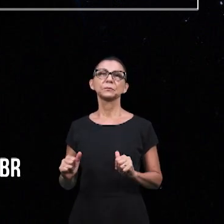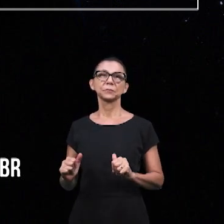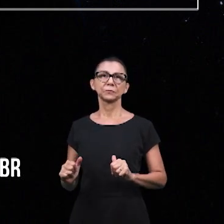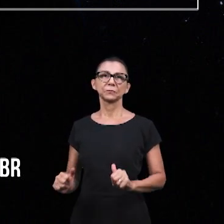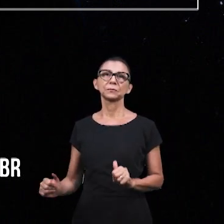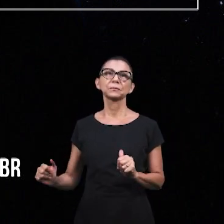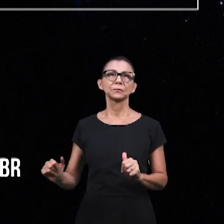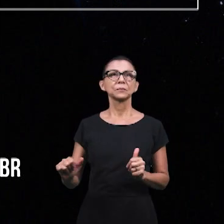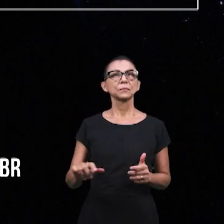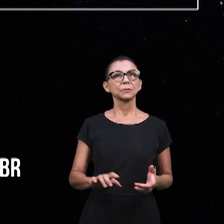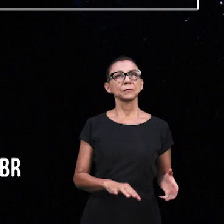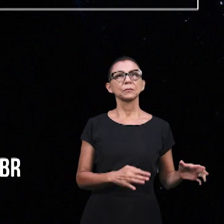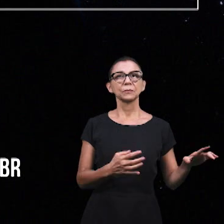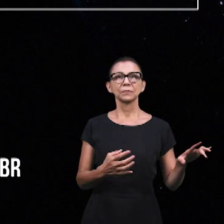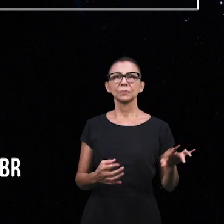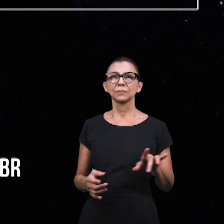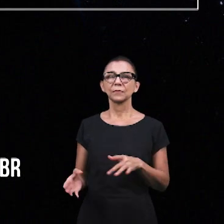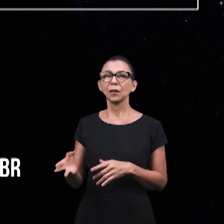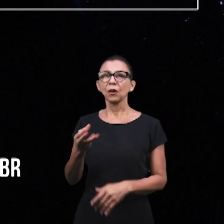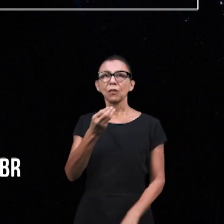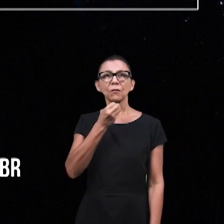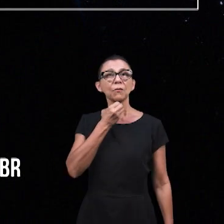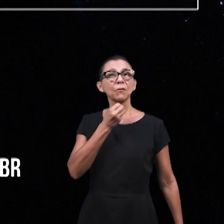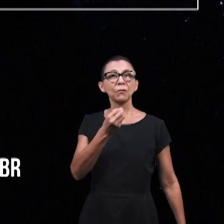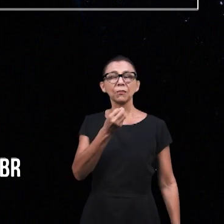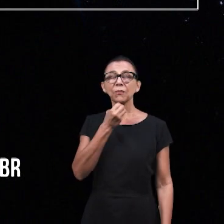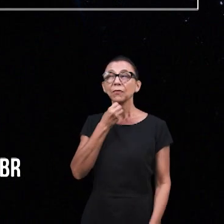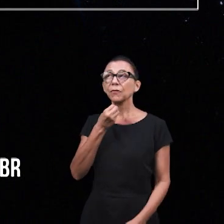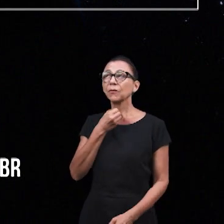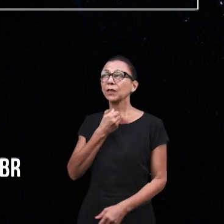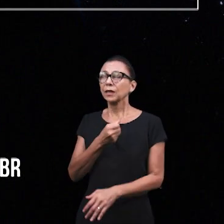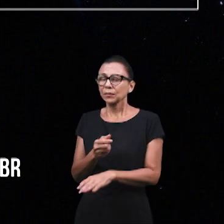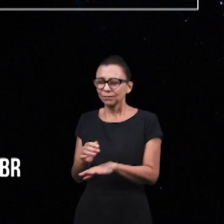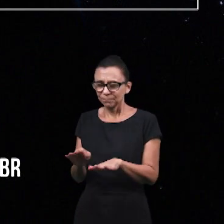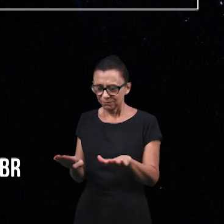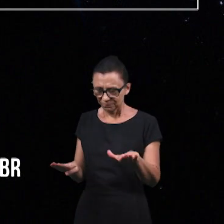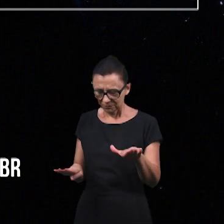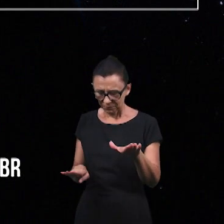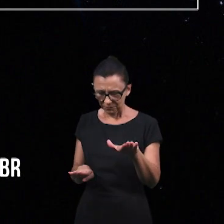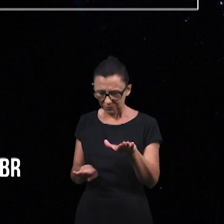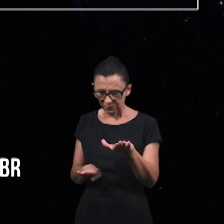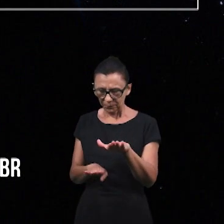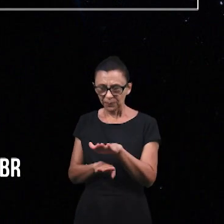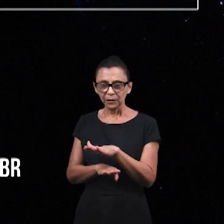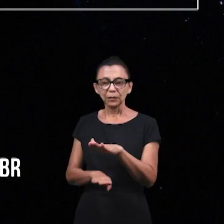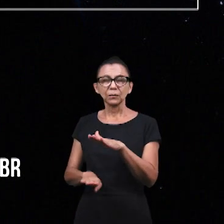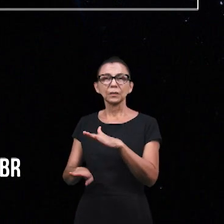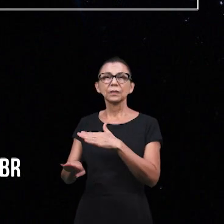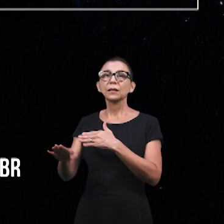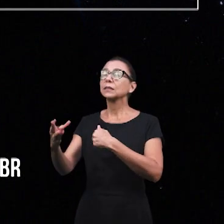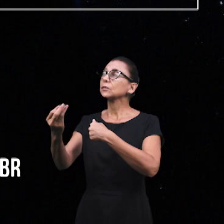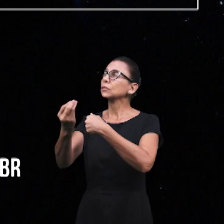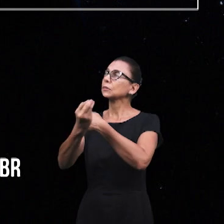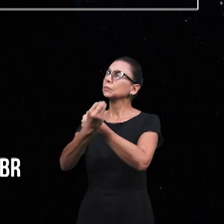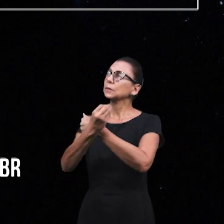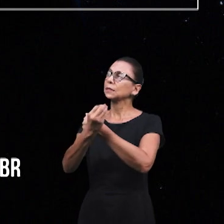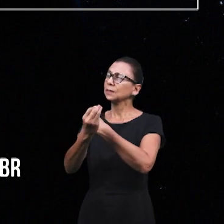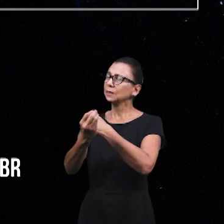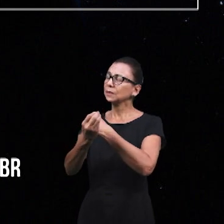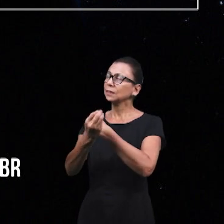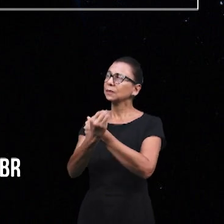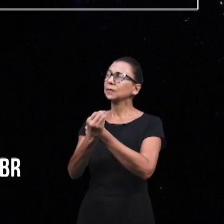carmesim. Tão frágil, tão pequeno sou, cuida